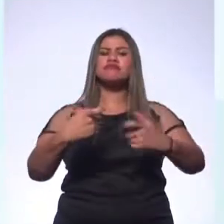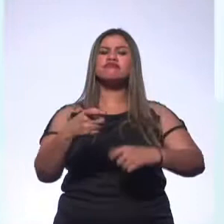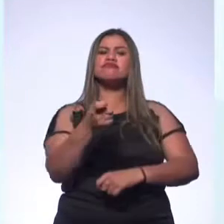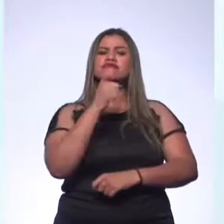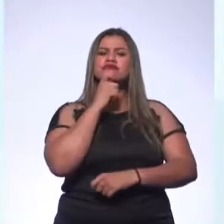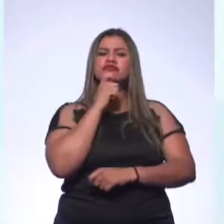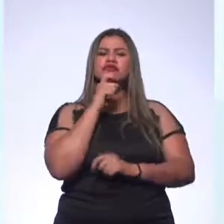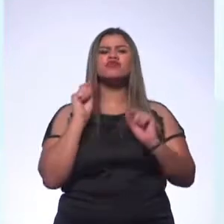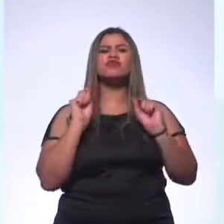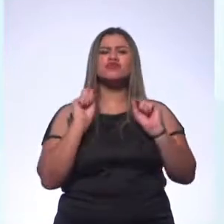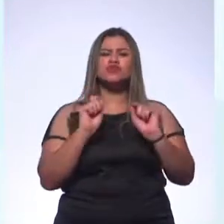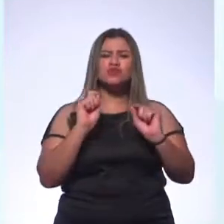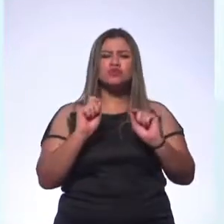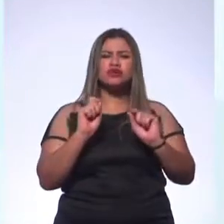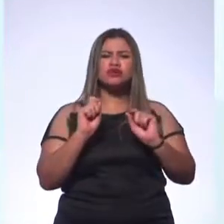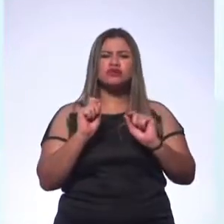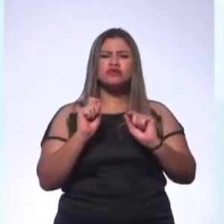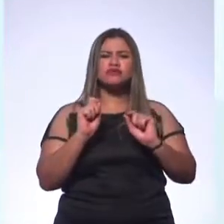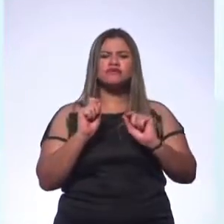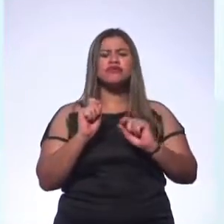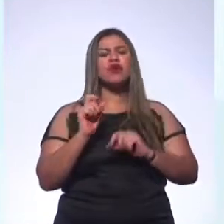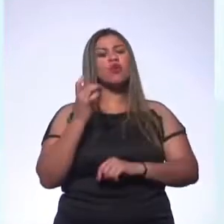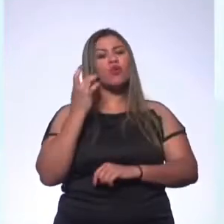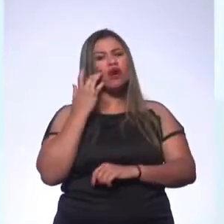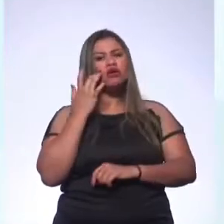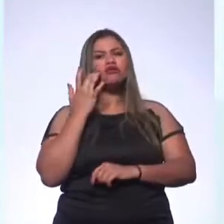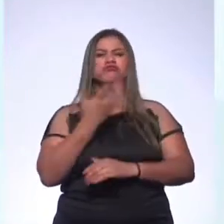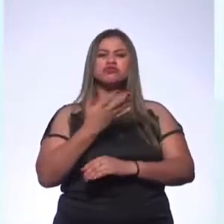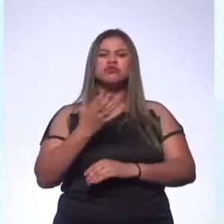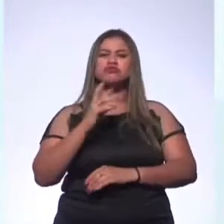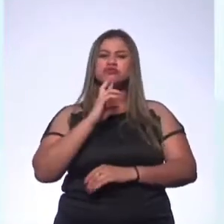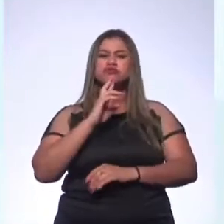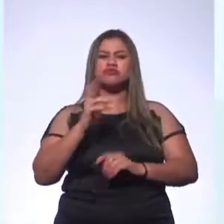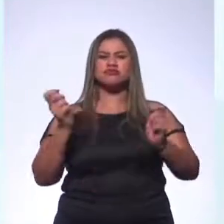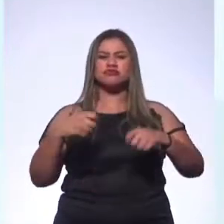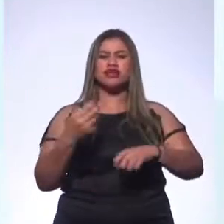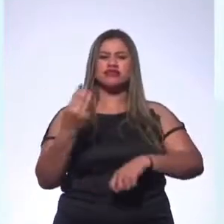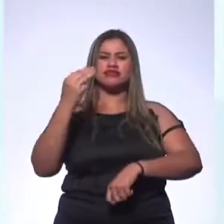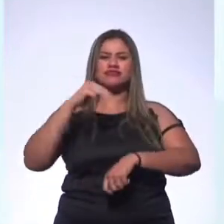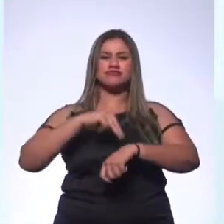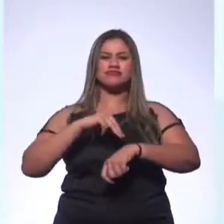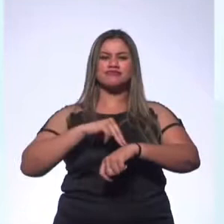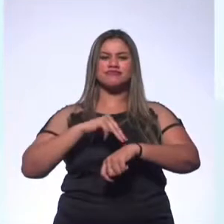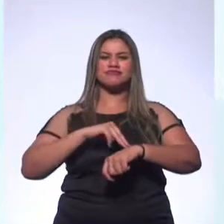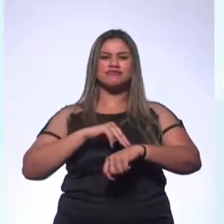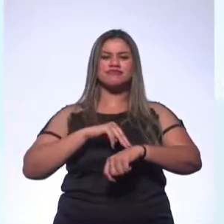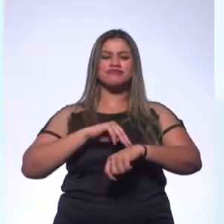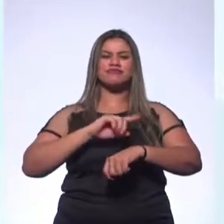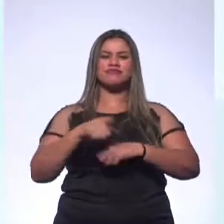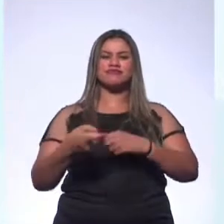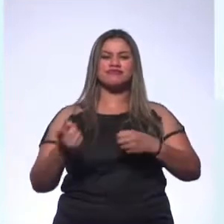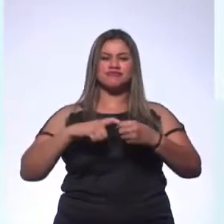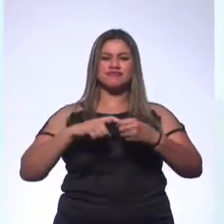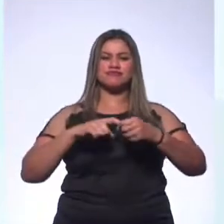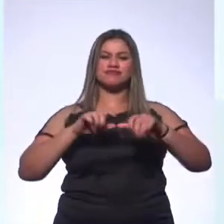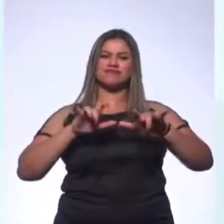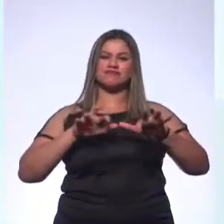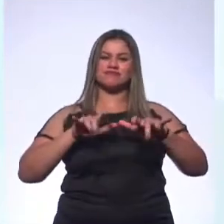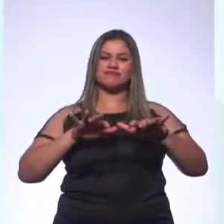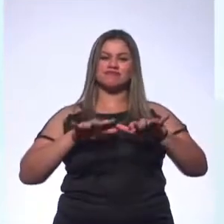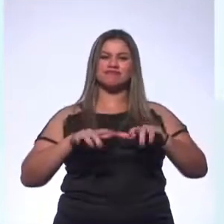a Guerra Fria? Eu acredito que vocês já conseguem responder. 3 minutos, já